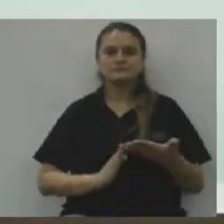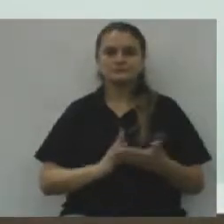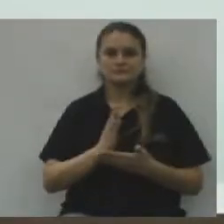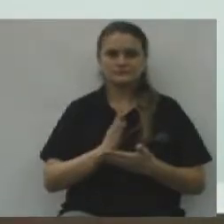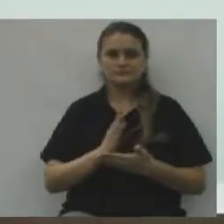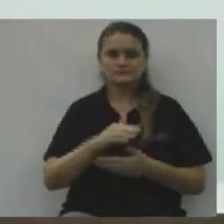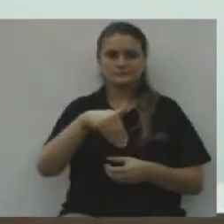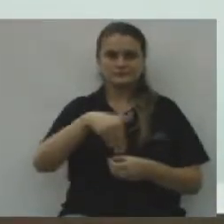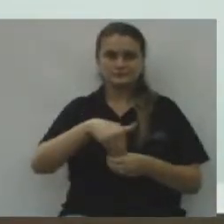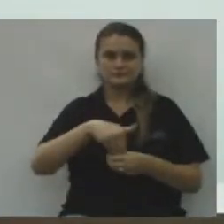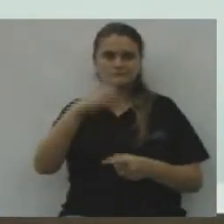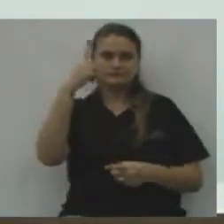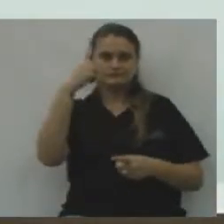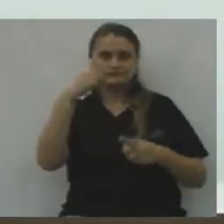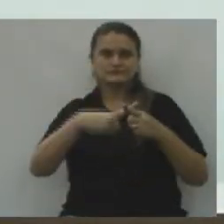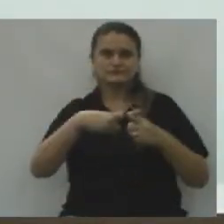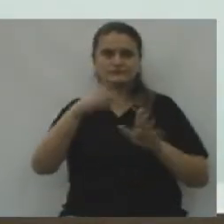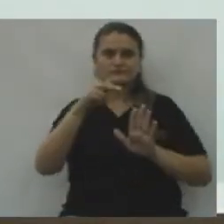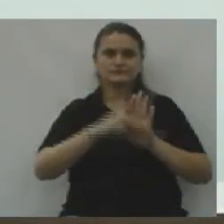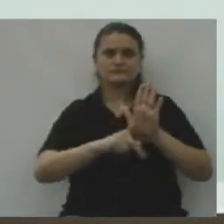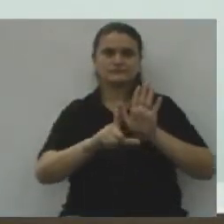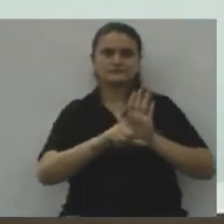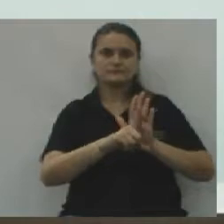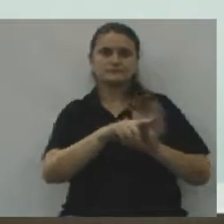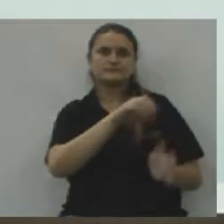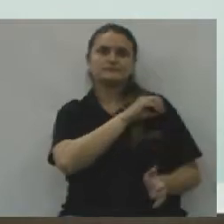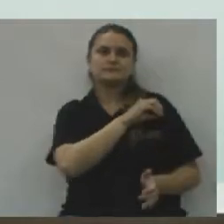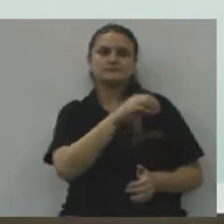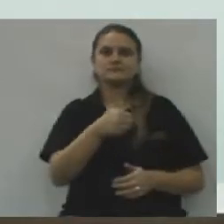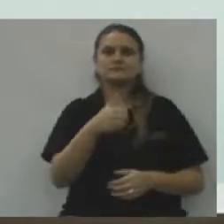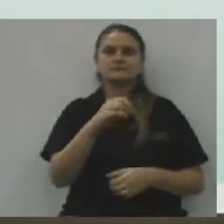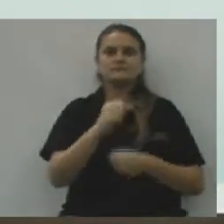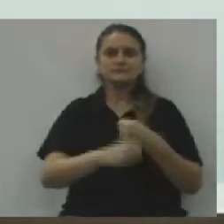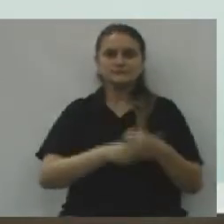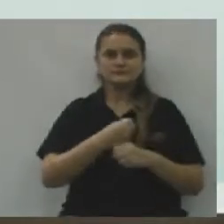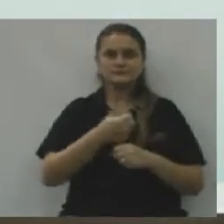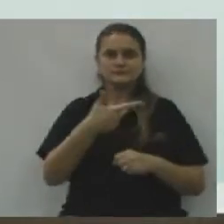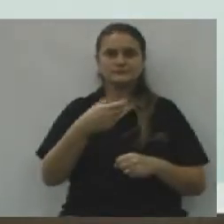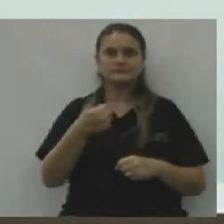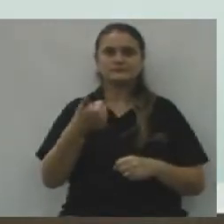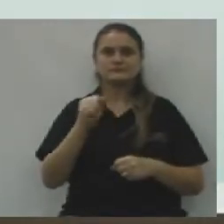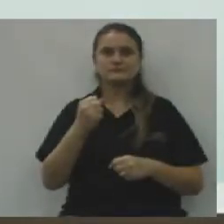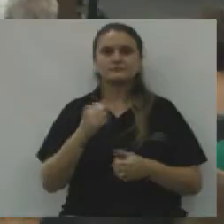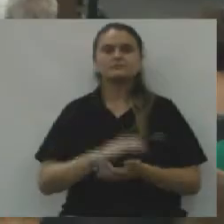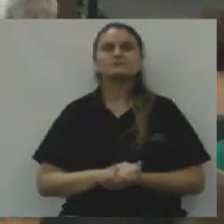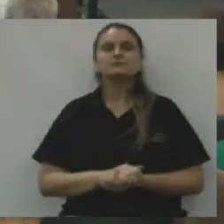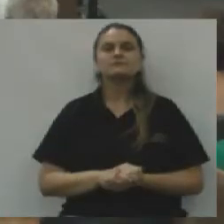Aprovado, votação única do projeto de lei ordinária número 10/2018.